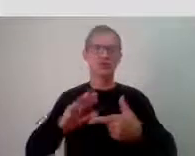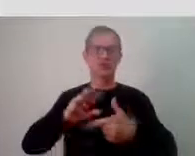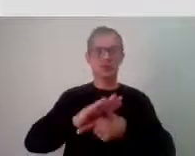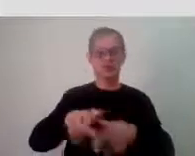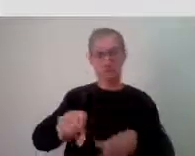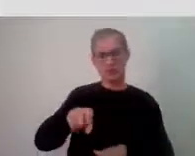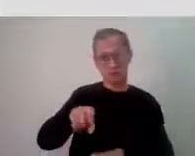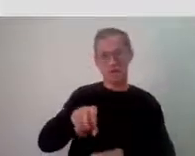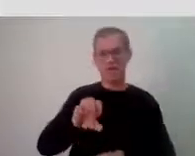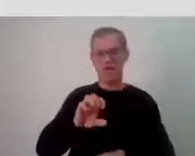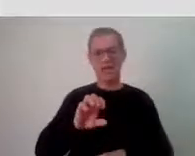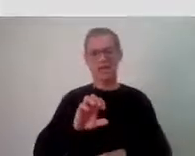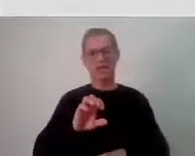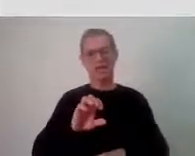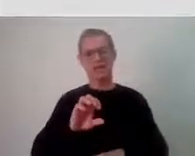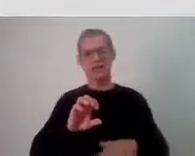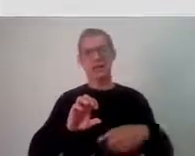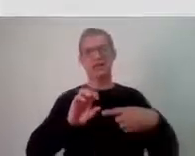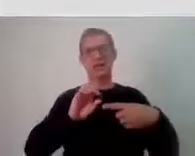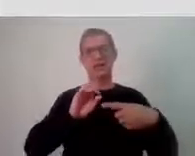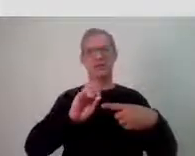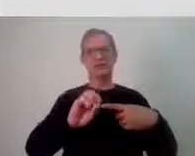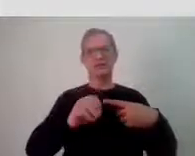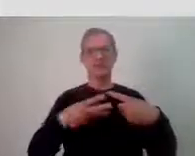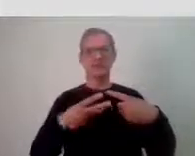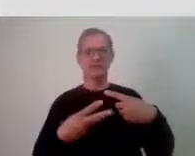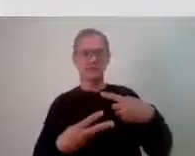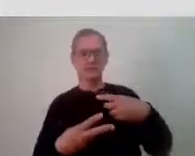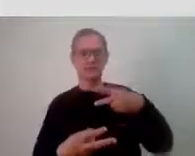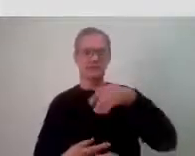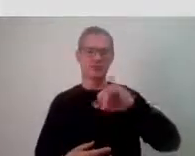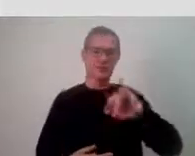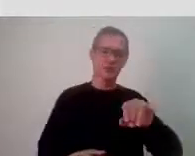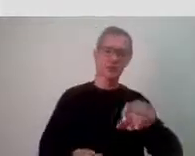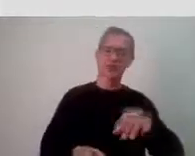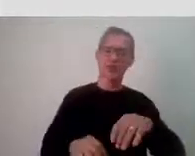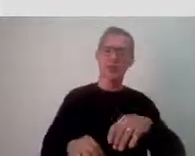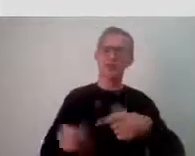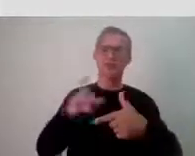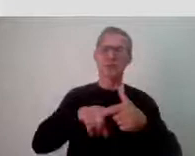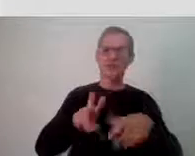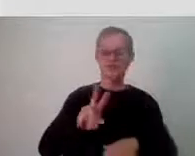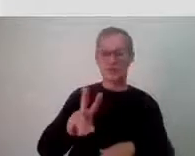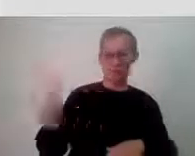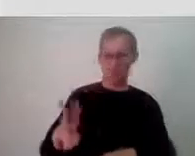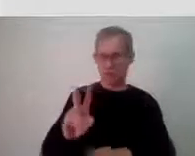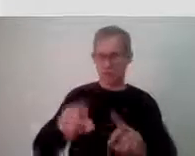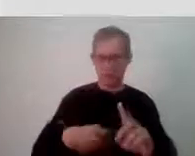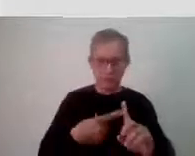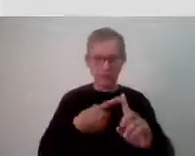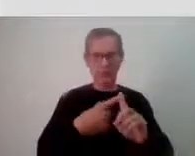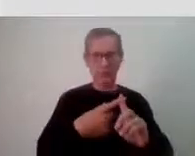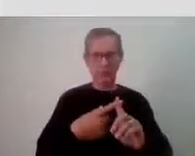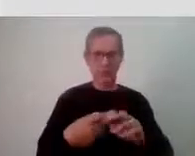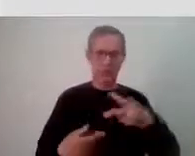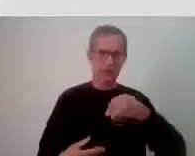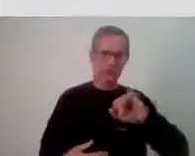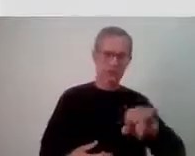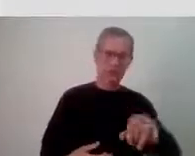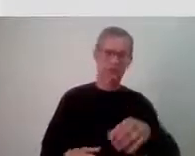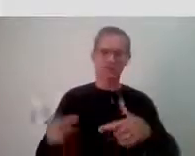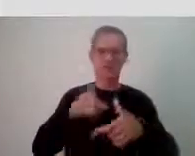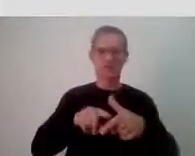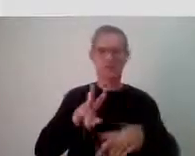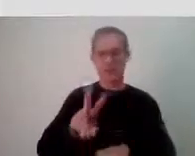de 0 a 3π sobre 2. Veja, de 0 a π sobre 2 é valor positivo. De π sobre 2